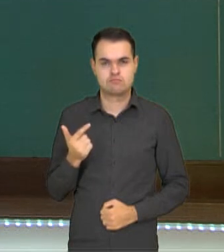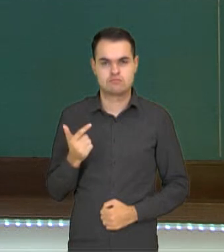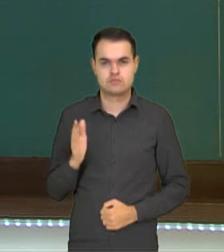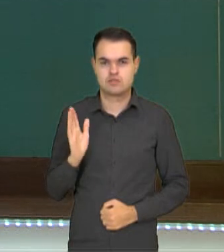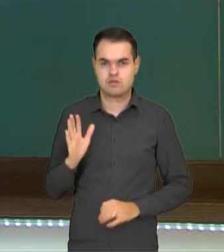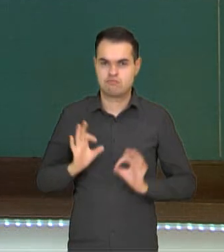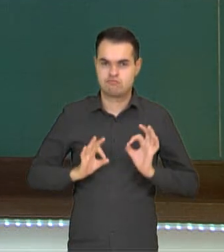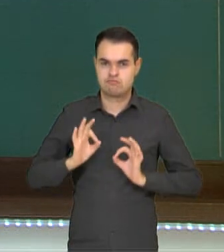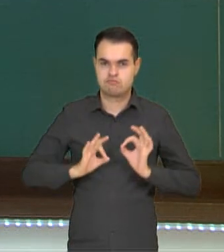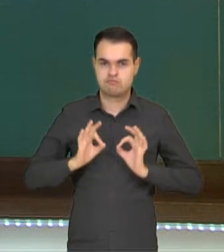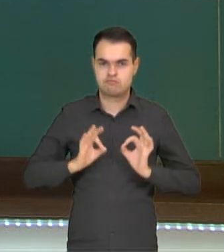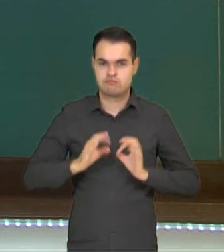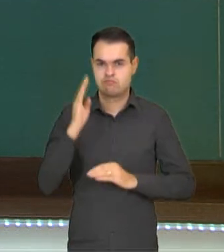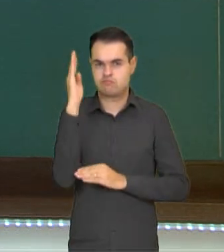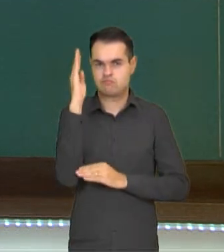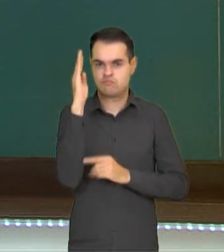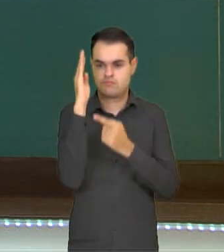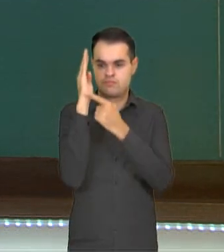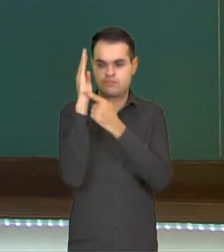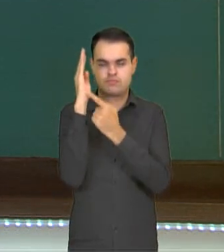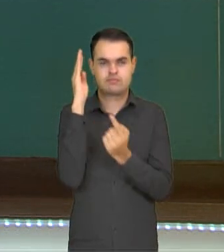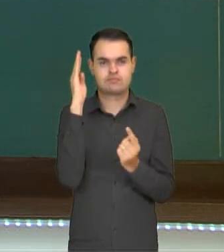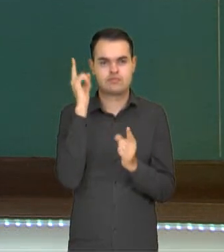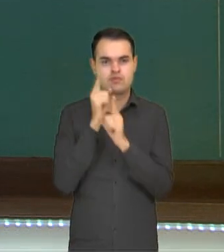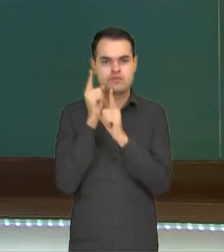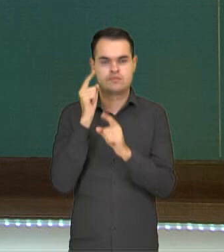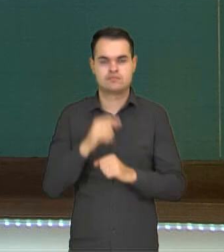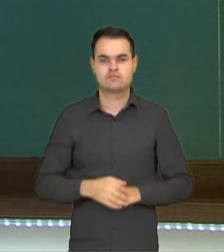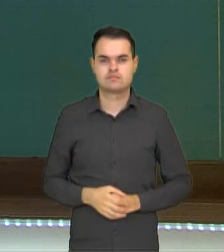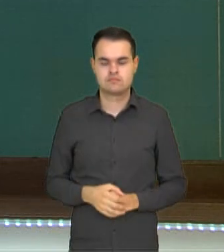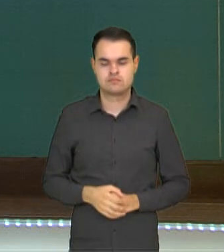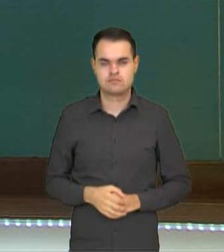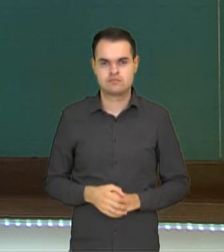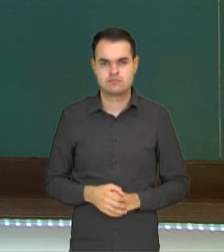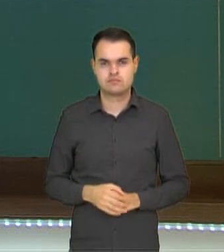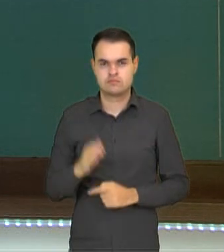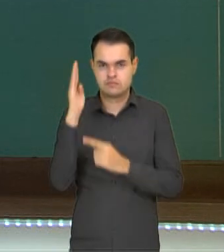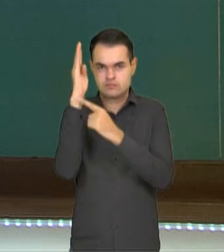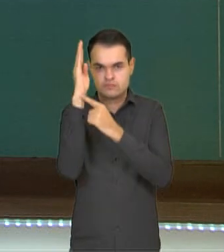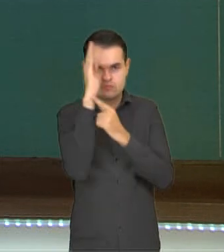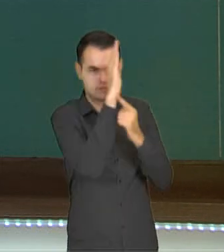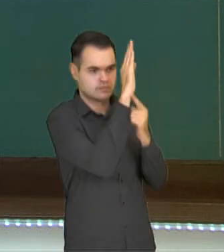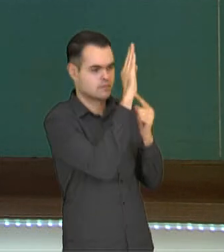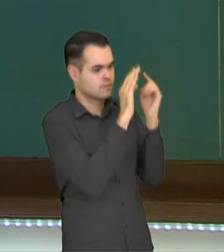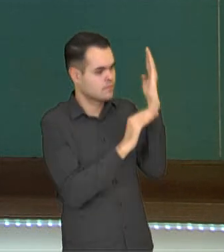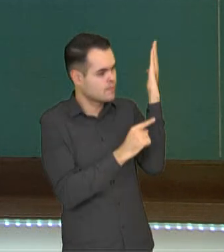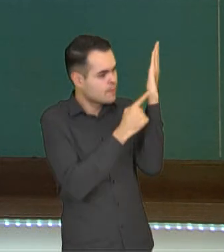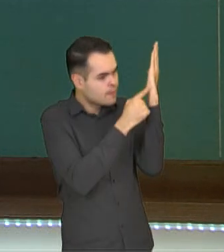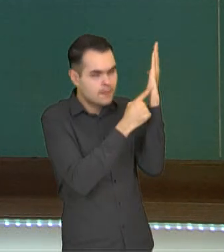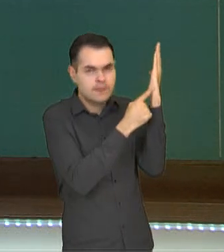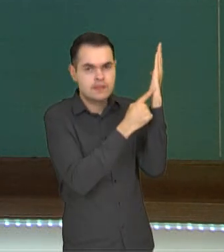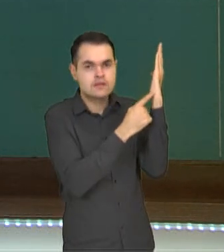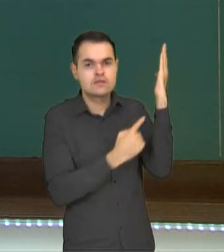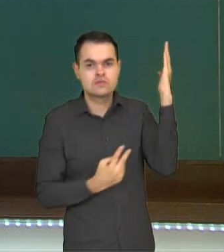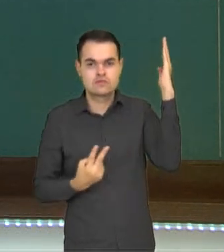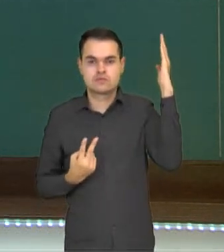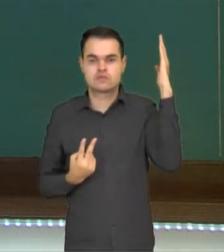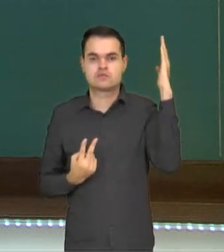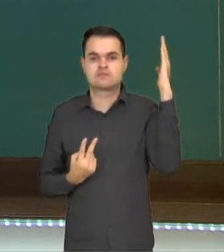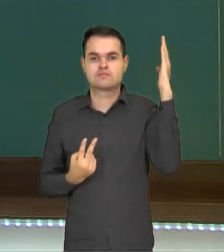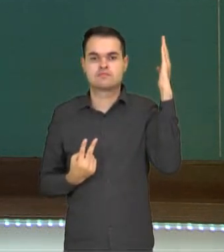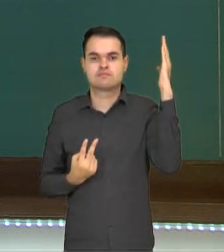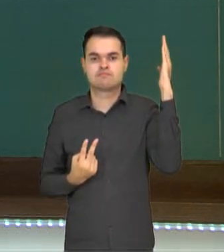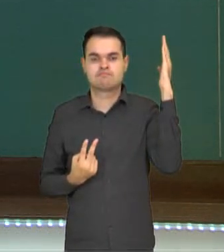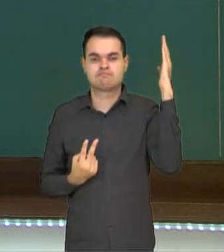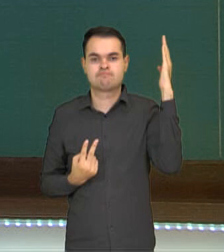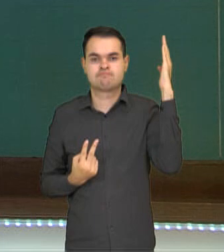está na função. Isso aqui a gente já consegue identificar e marcar esse pontinho. E o 2, que é o zero da função, quando o f de